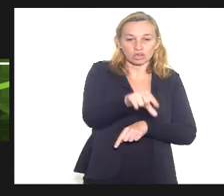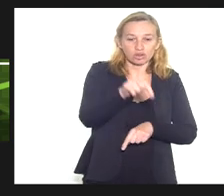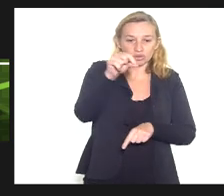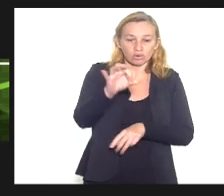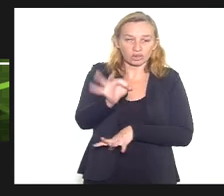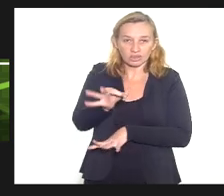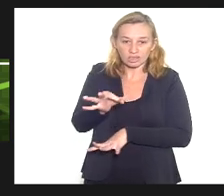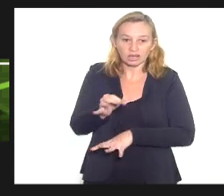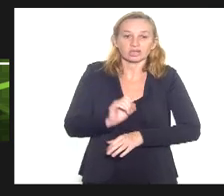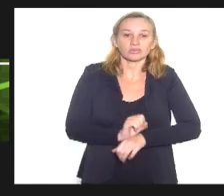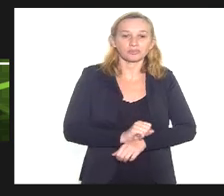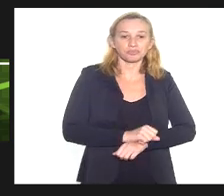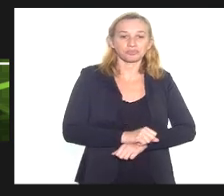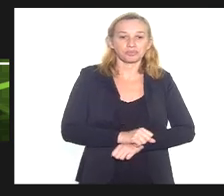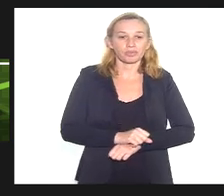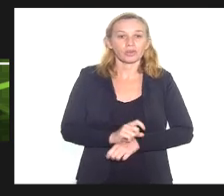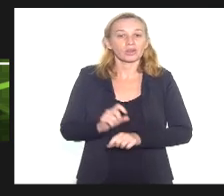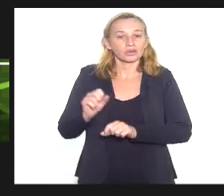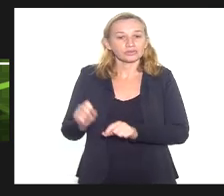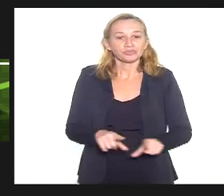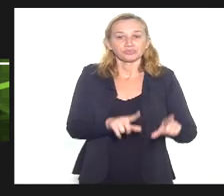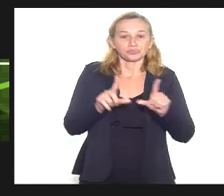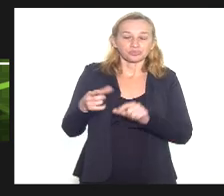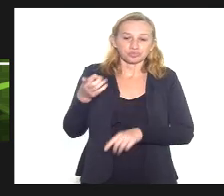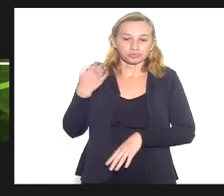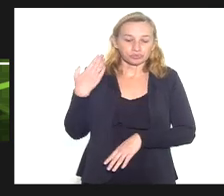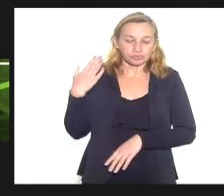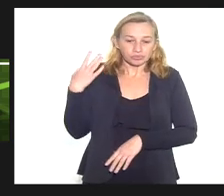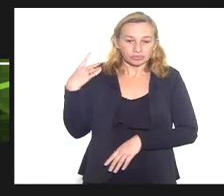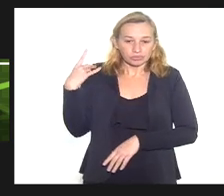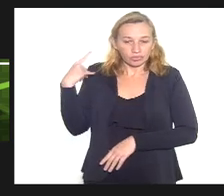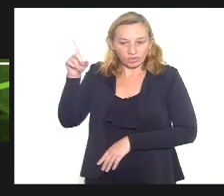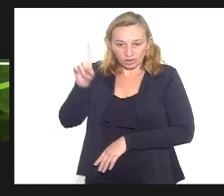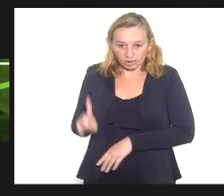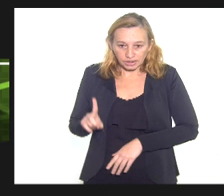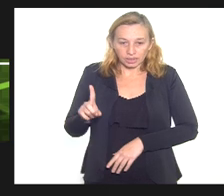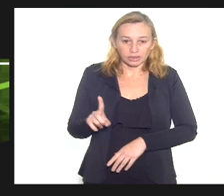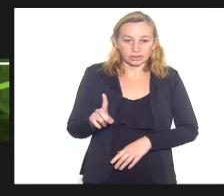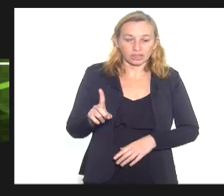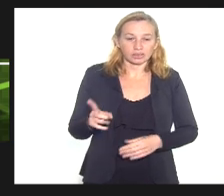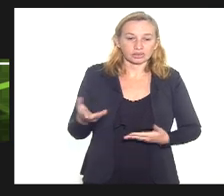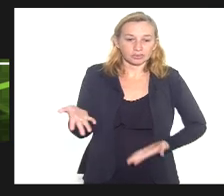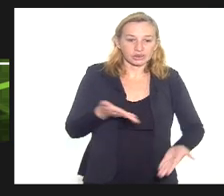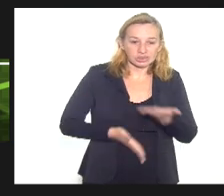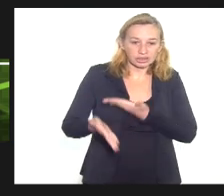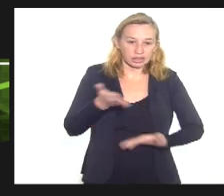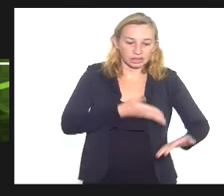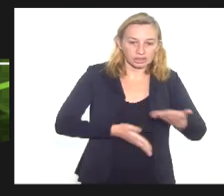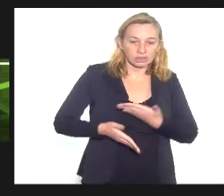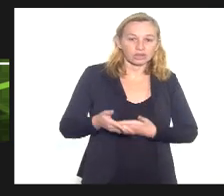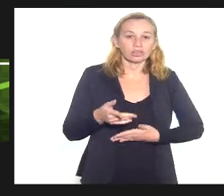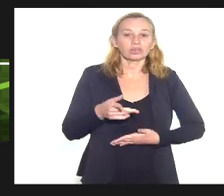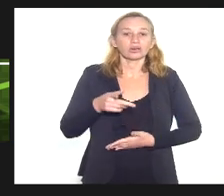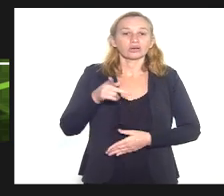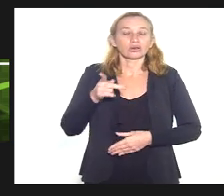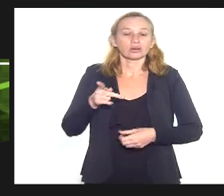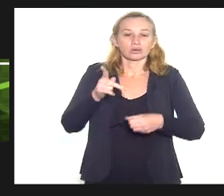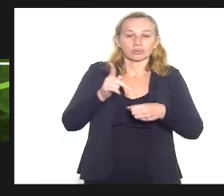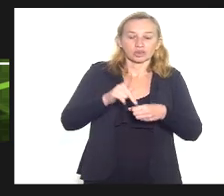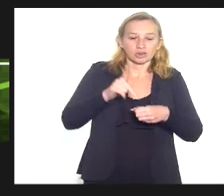sejam necessárias. No lado direito, então, reforço onde temos parceria com a Petrobras aqui na Bacia de